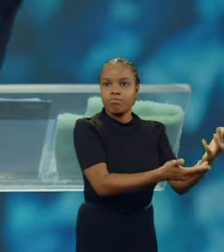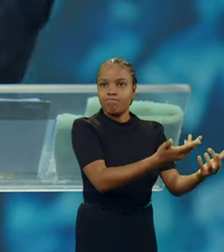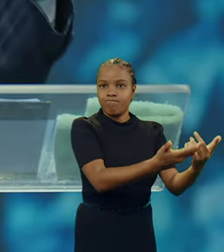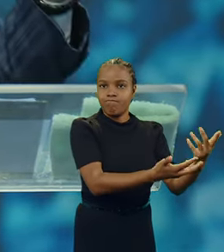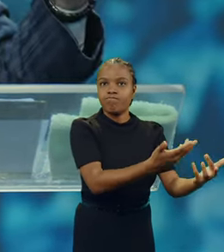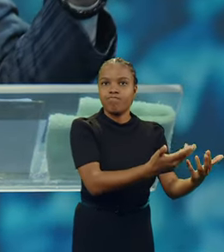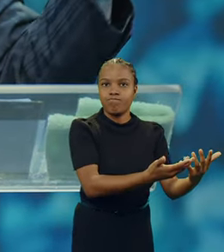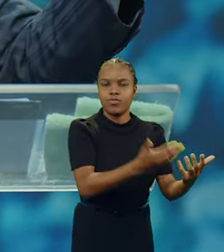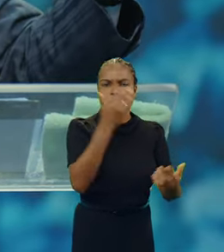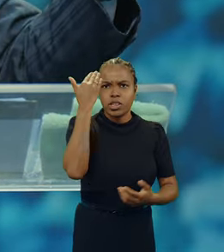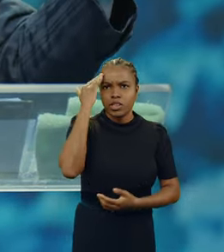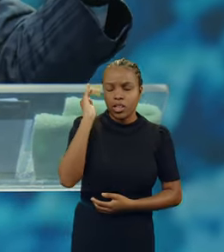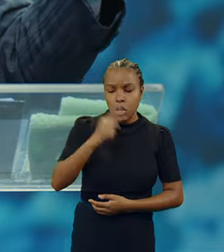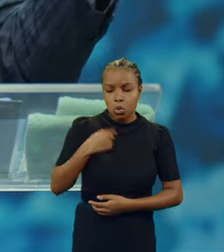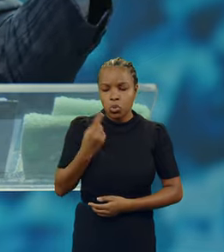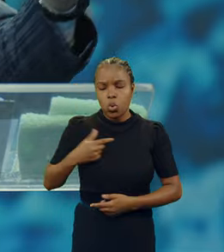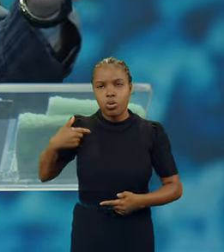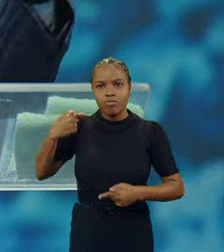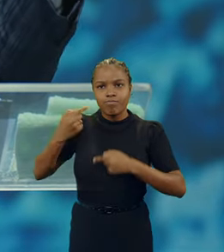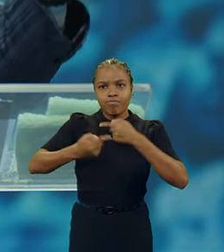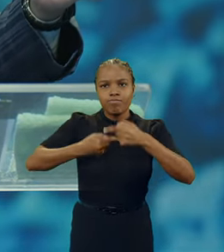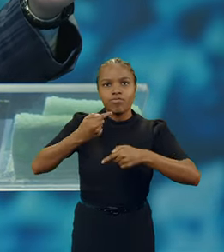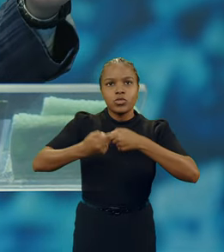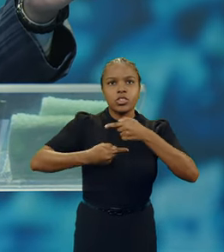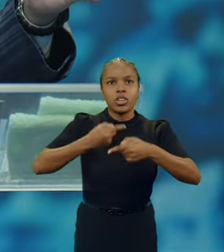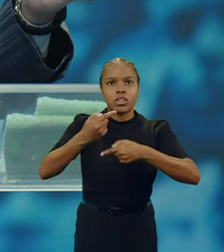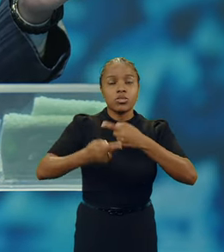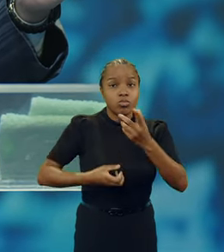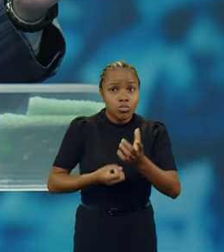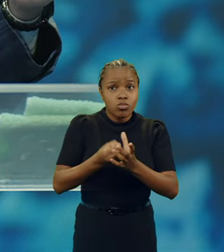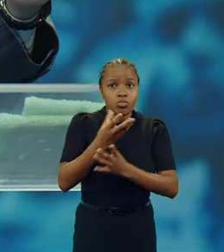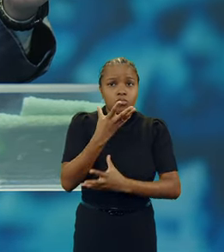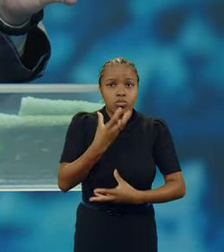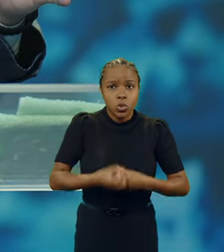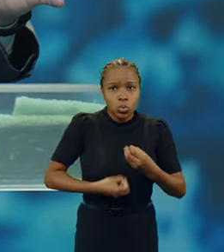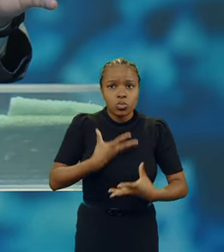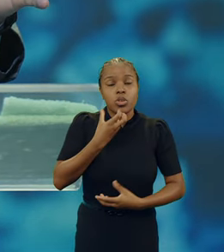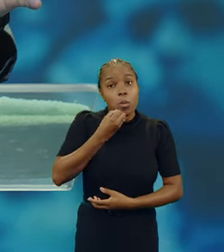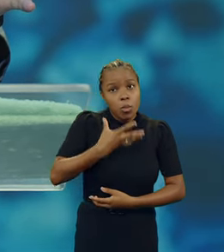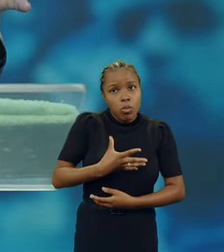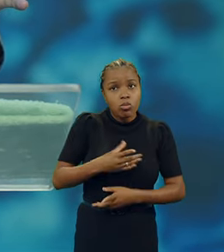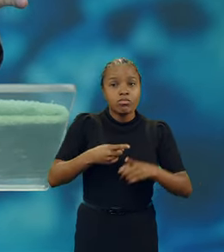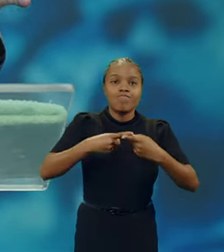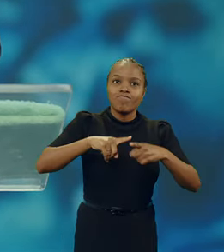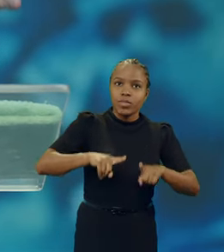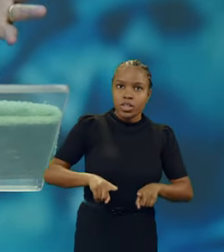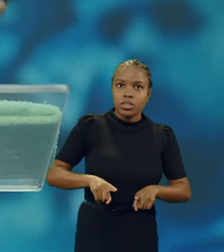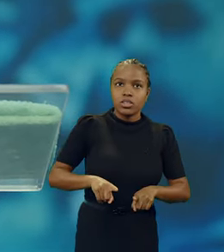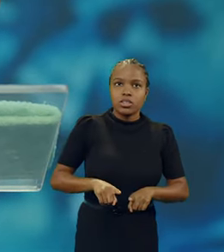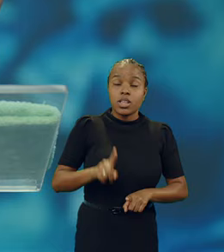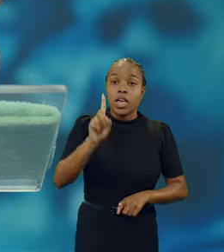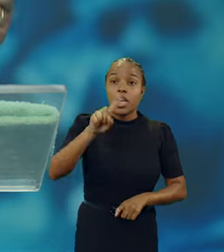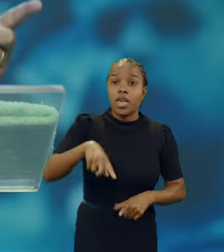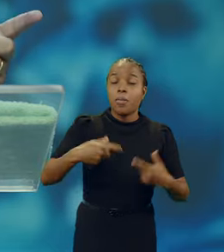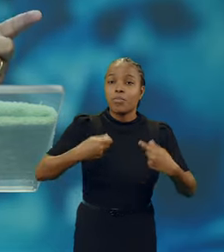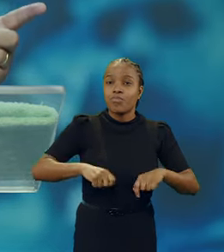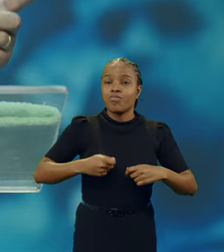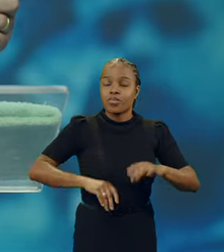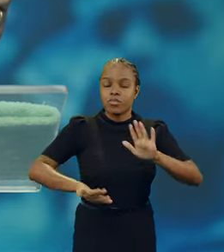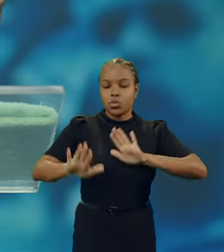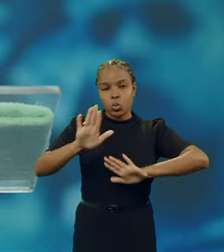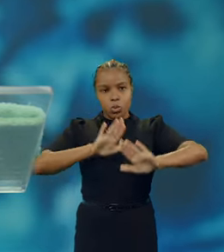Nossa geração pode até estar gerando muito, porém é preciso tomar